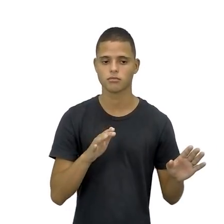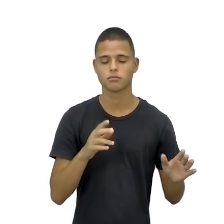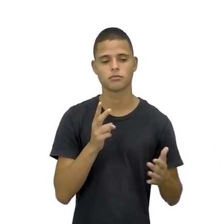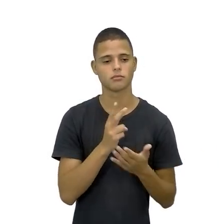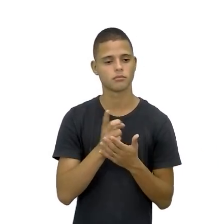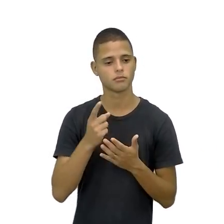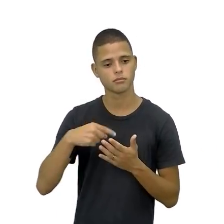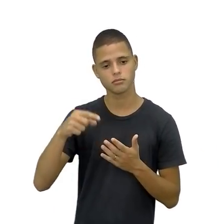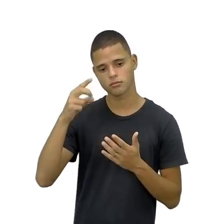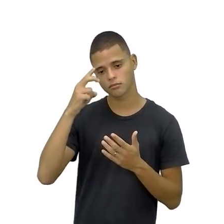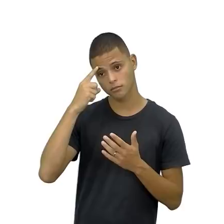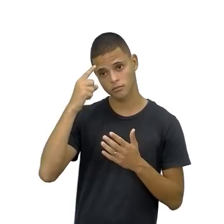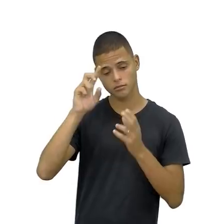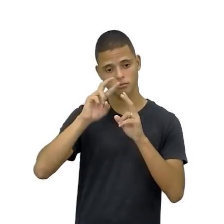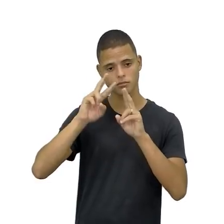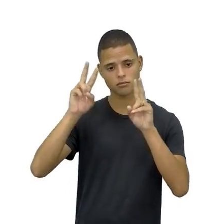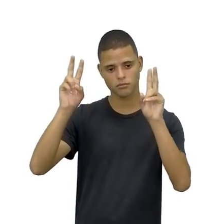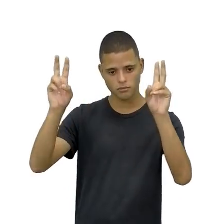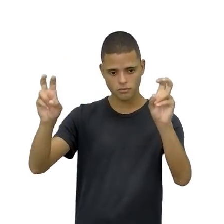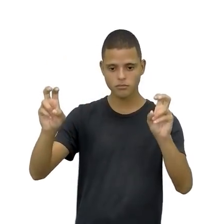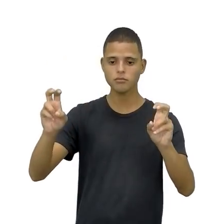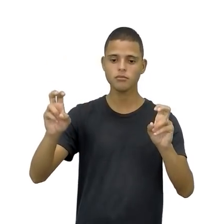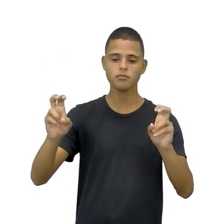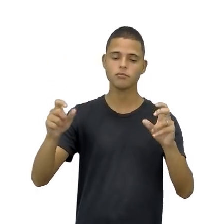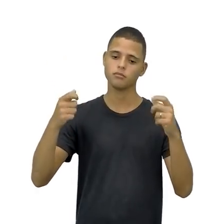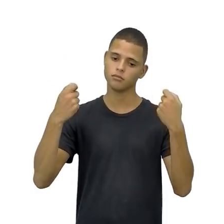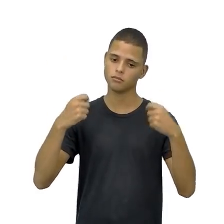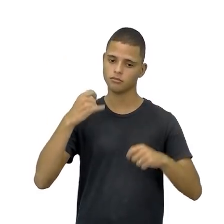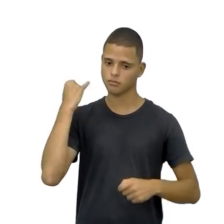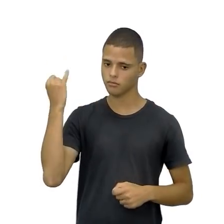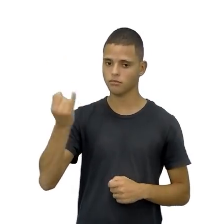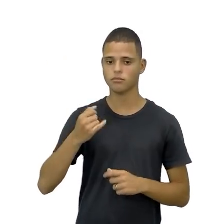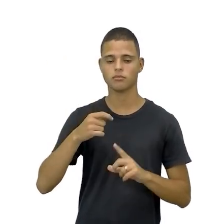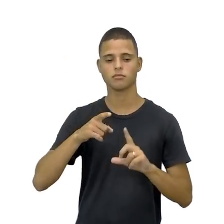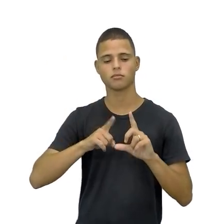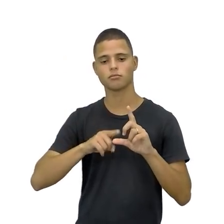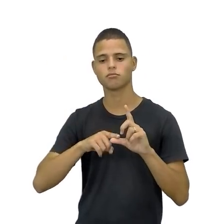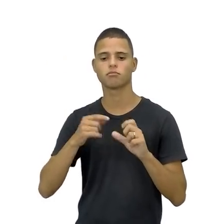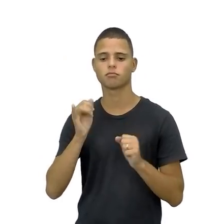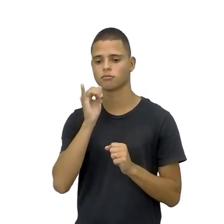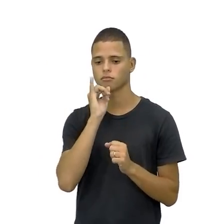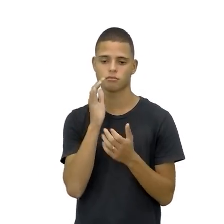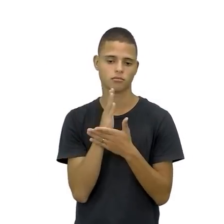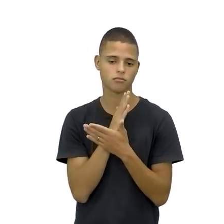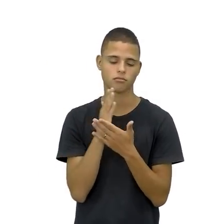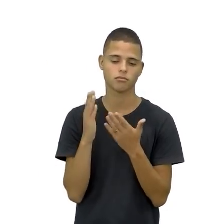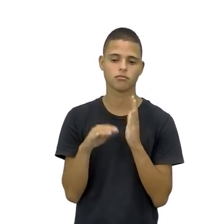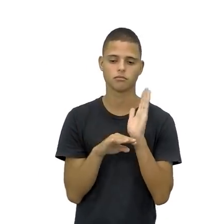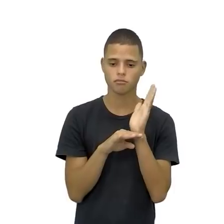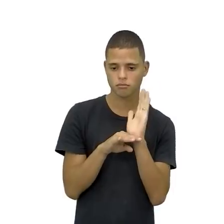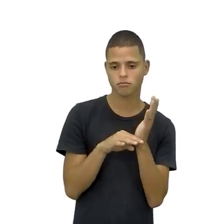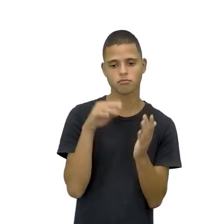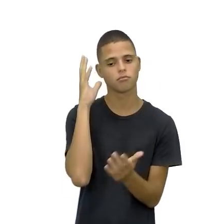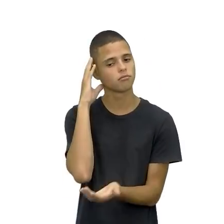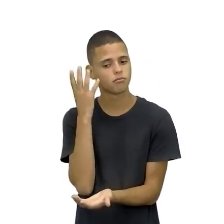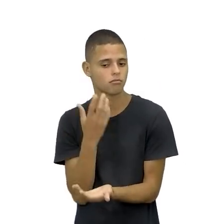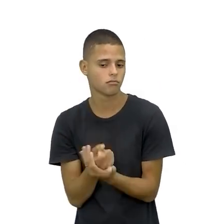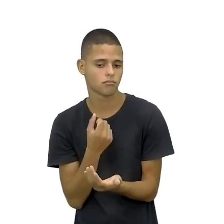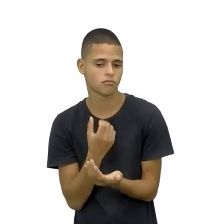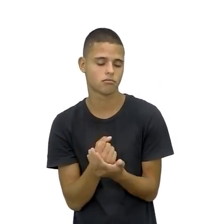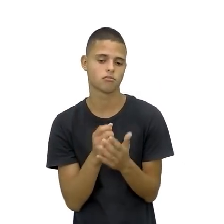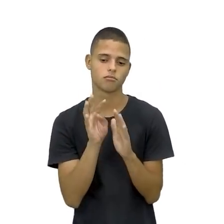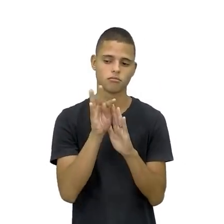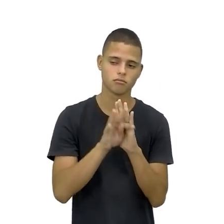gerador, é necessário haver uma âncora, né? Onde nós podemos buscar vídeos, textos, podcast,